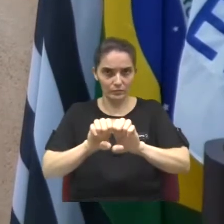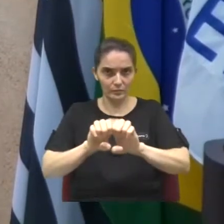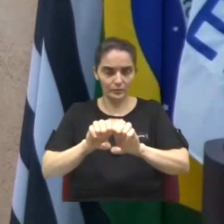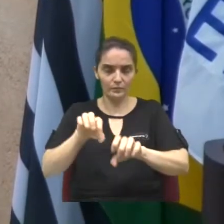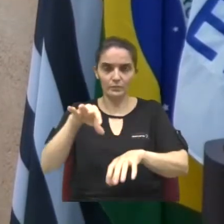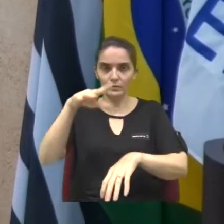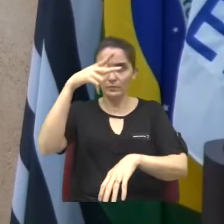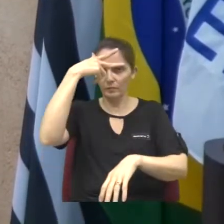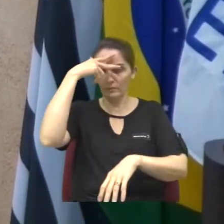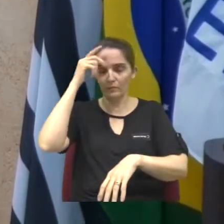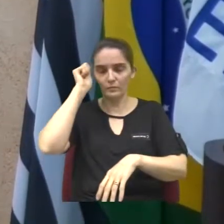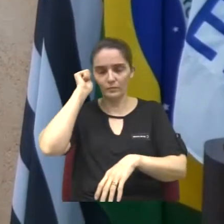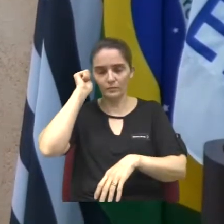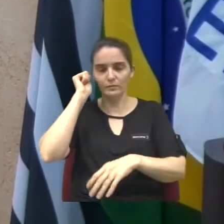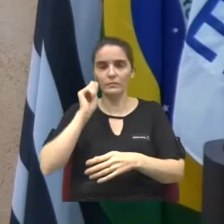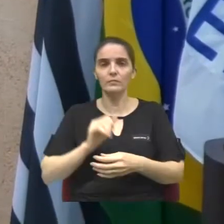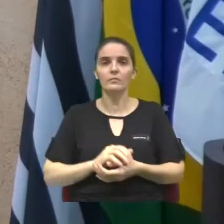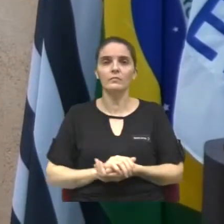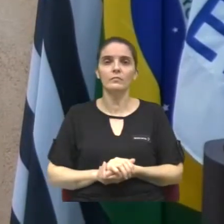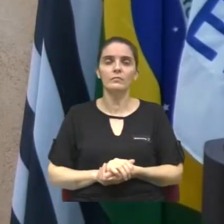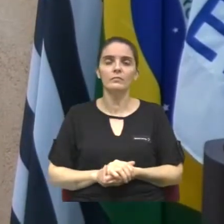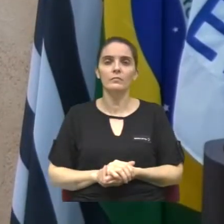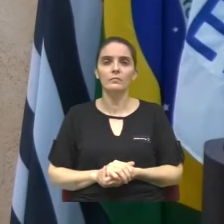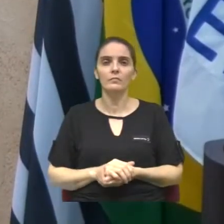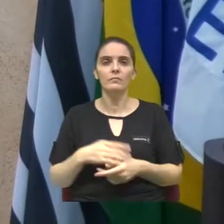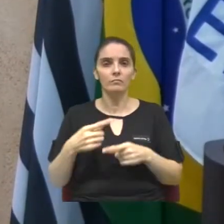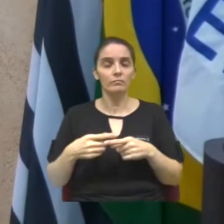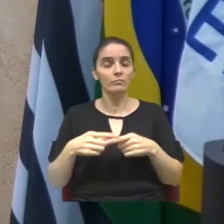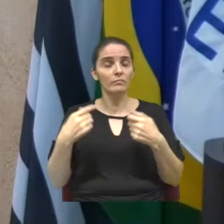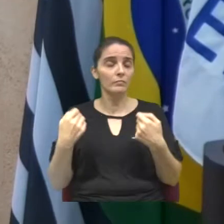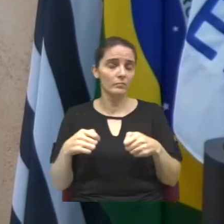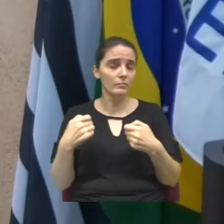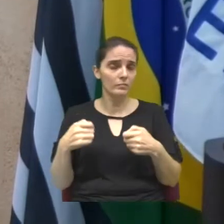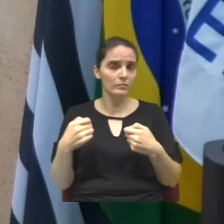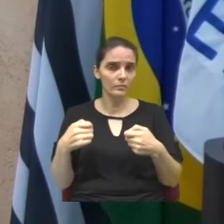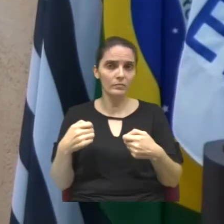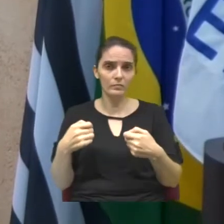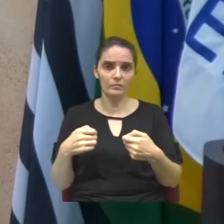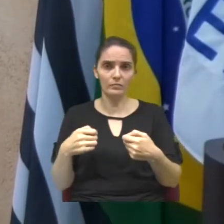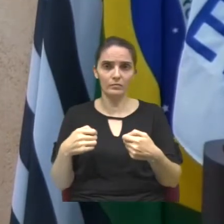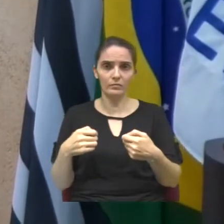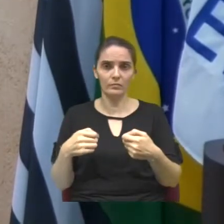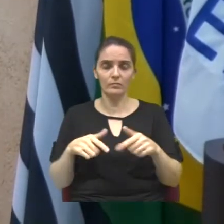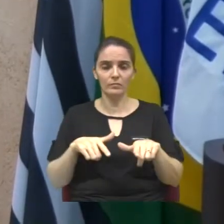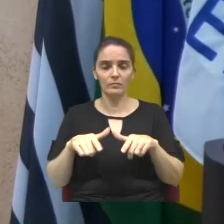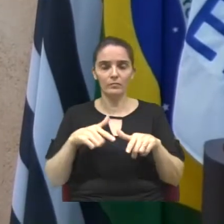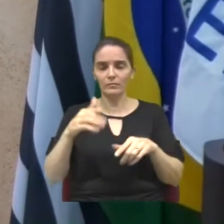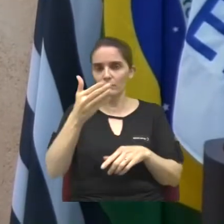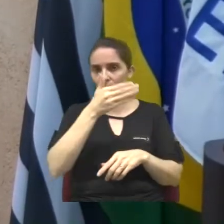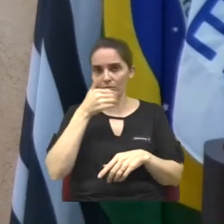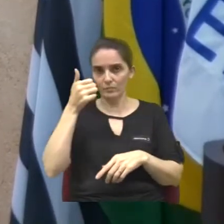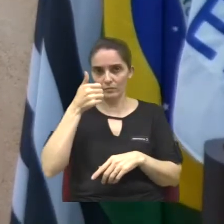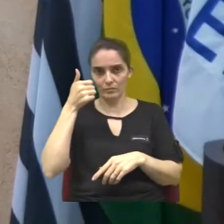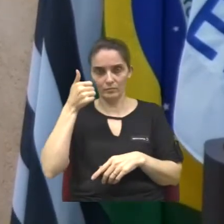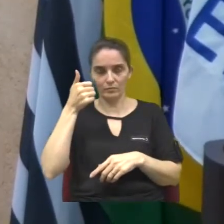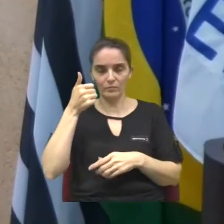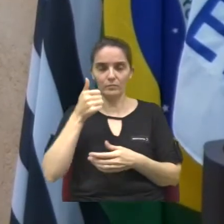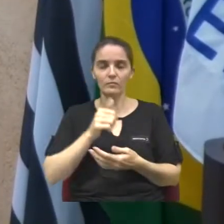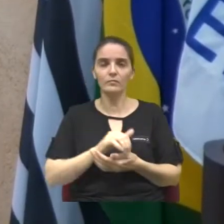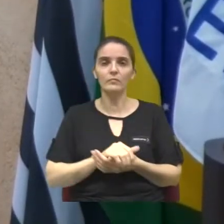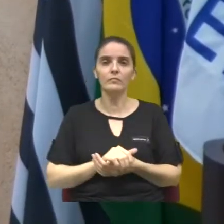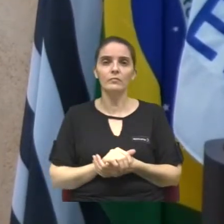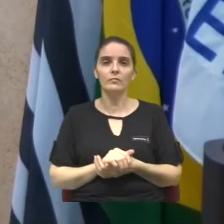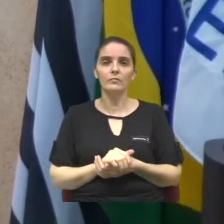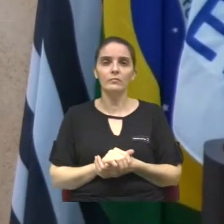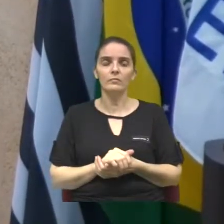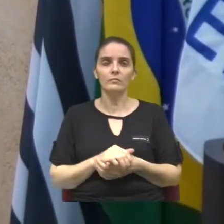Prefeitura, o que é realmente necessário para o bom andamento dos trabalhos, isso